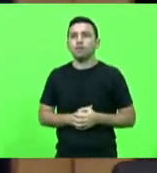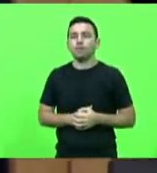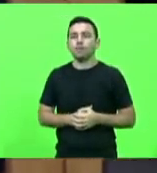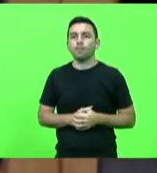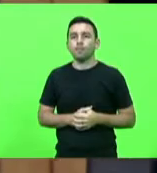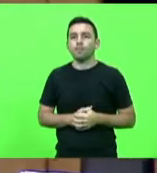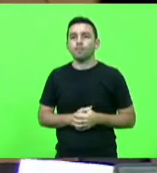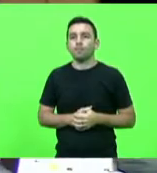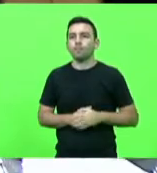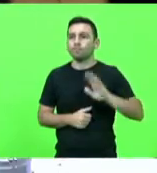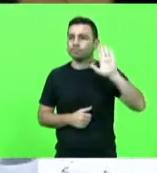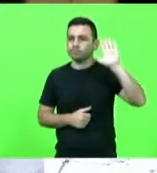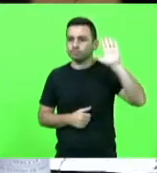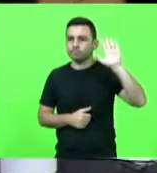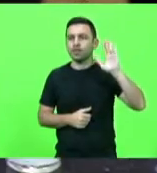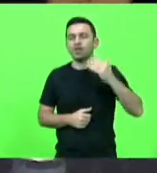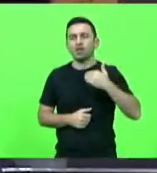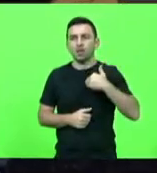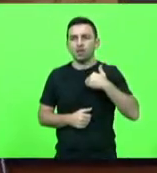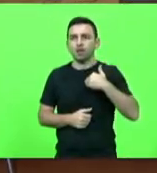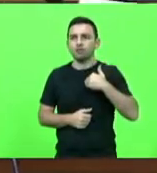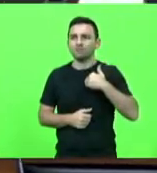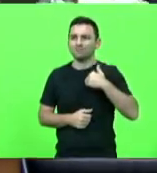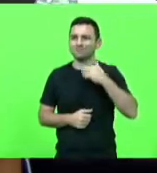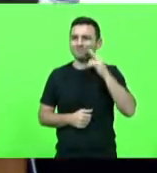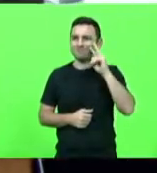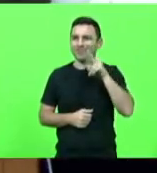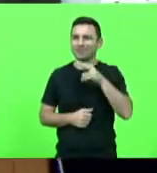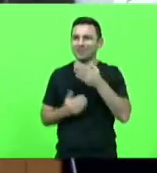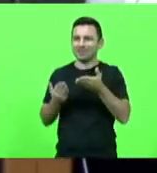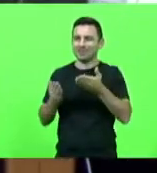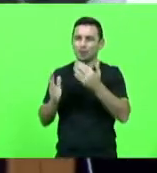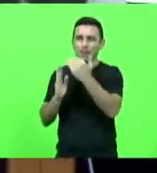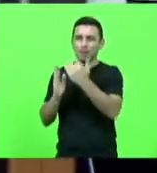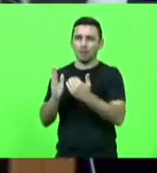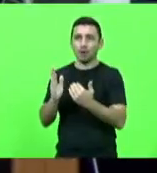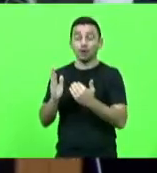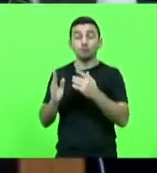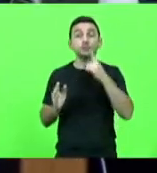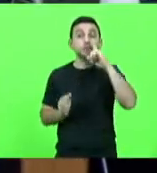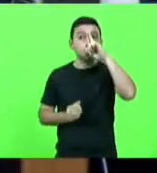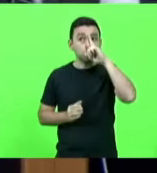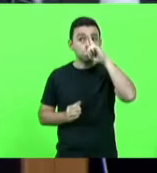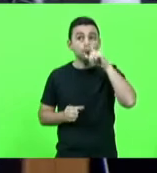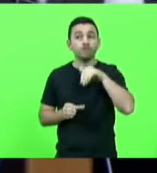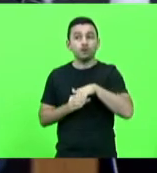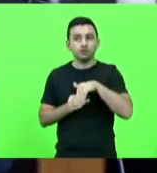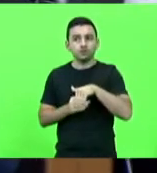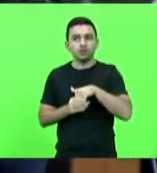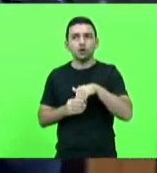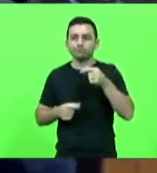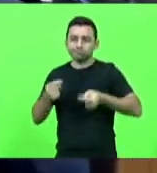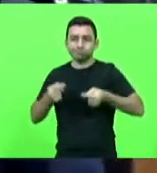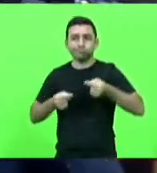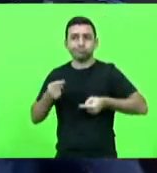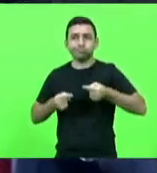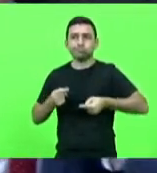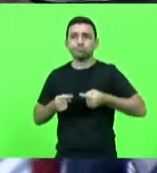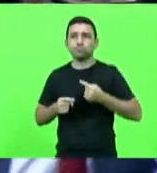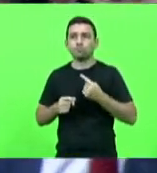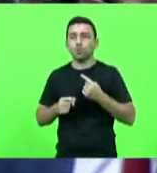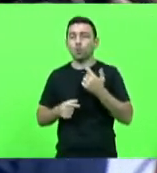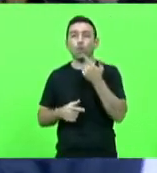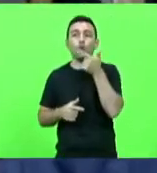Também, senhor presidente, eu vejo o resultado no painel e a gente pode colocar em risco a votação. E a gente abriu o debate justamente por um outro motivo,